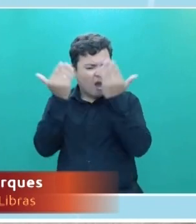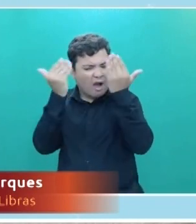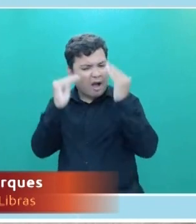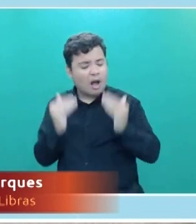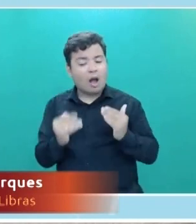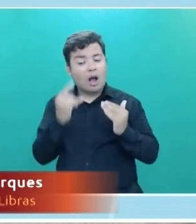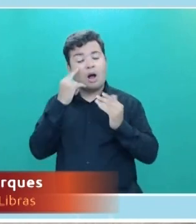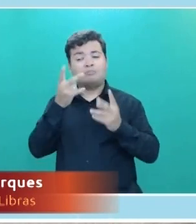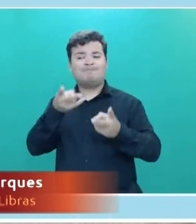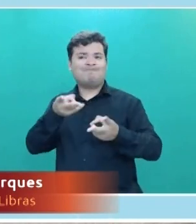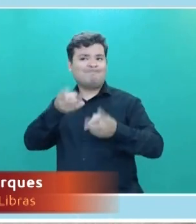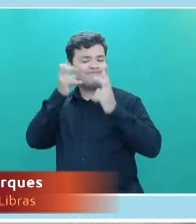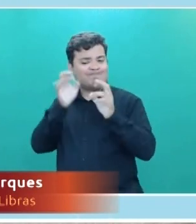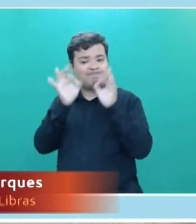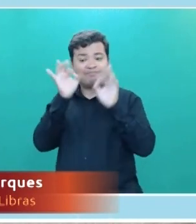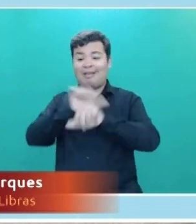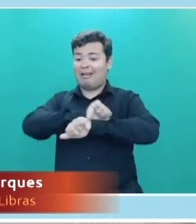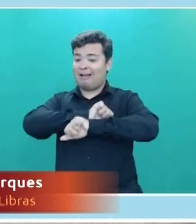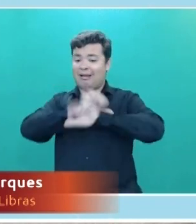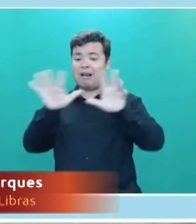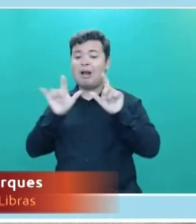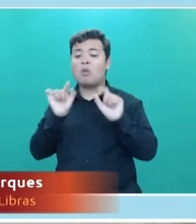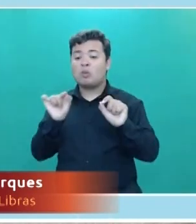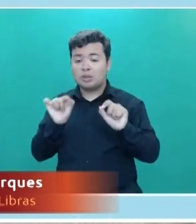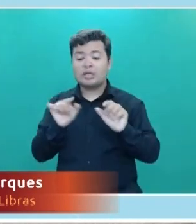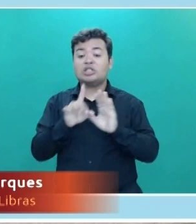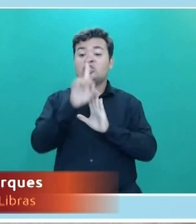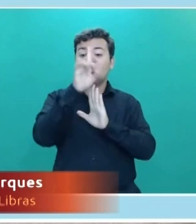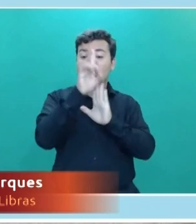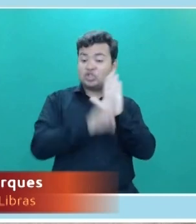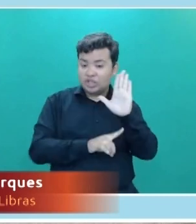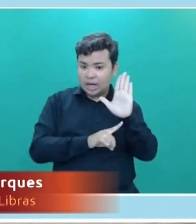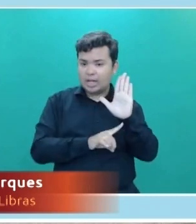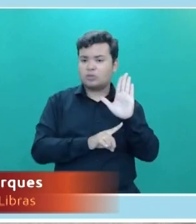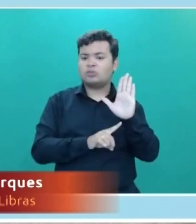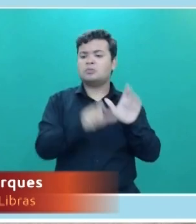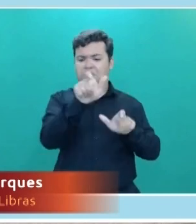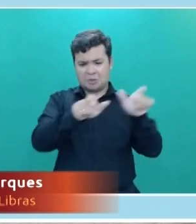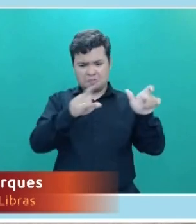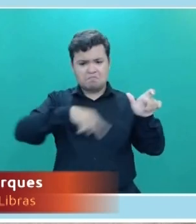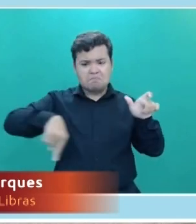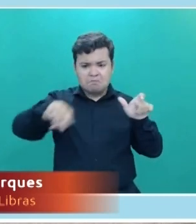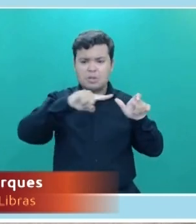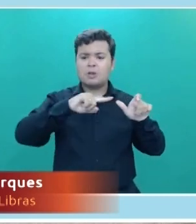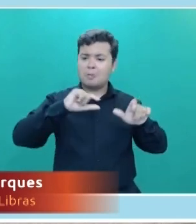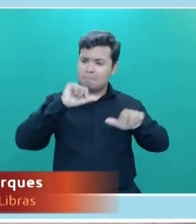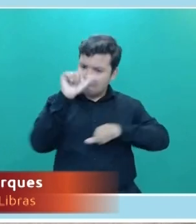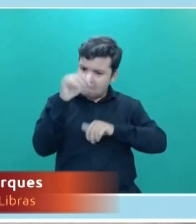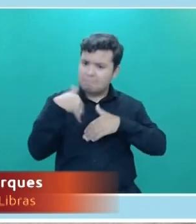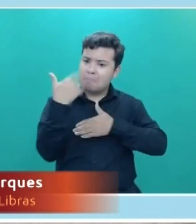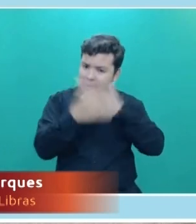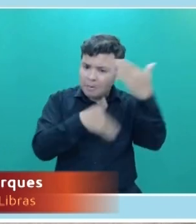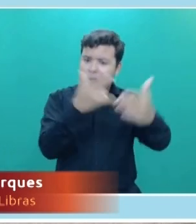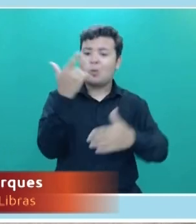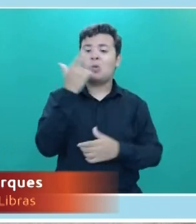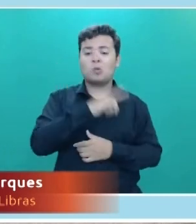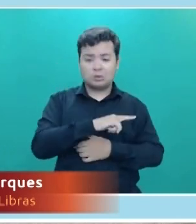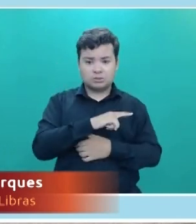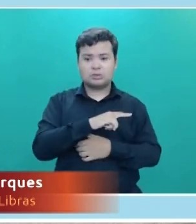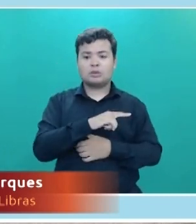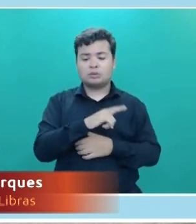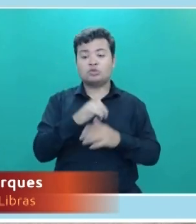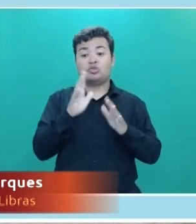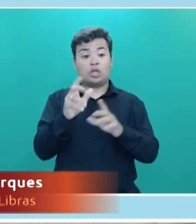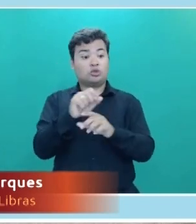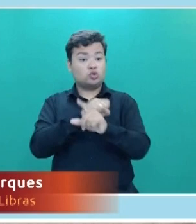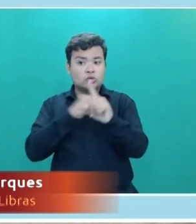que são os avanços dos direitos civis, né, as mudanças sociais promovidas pelos esses avanços, que